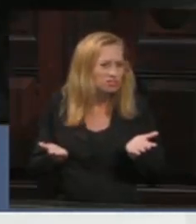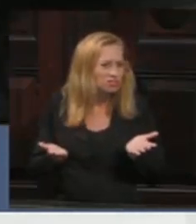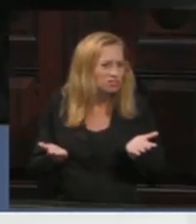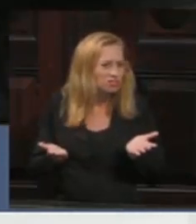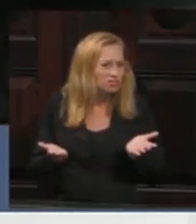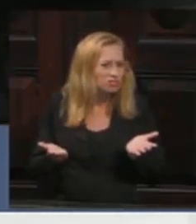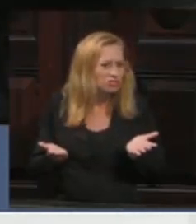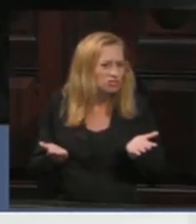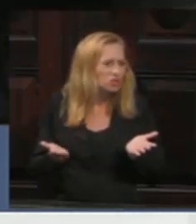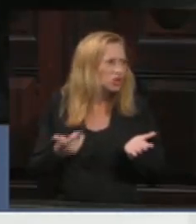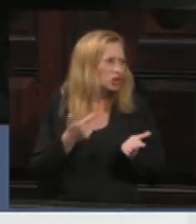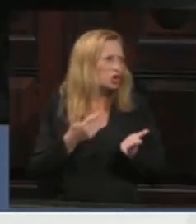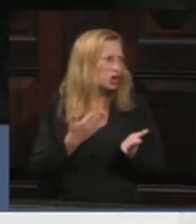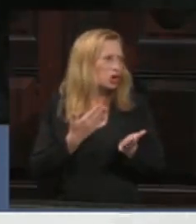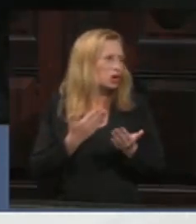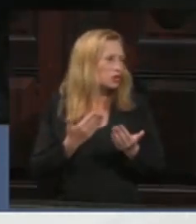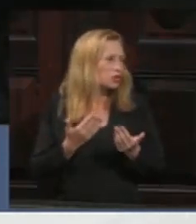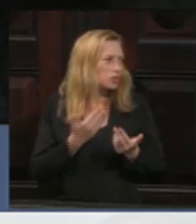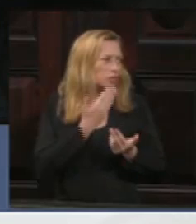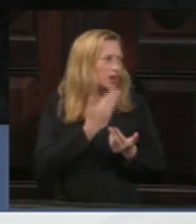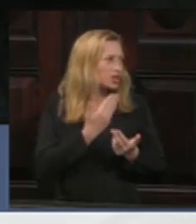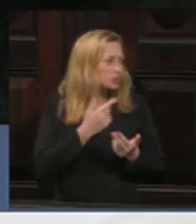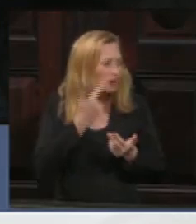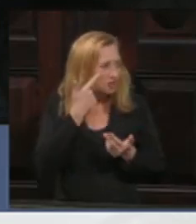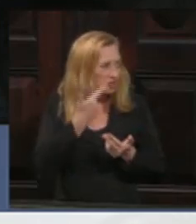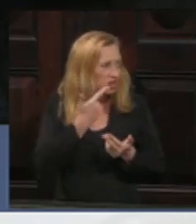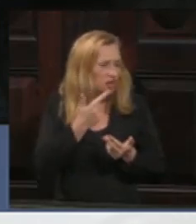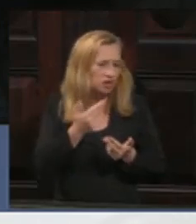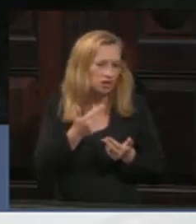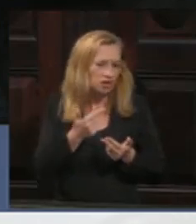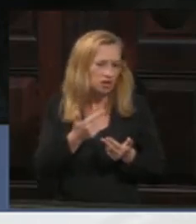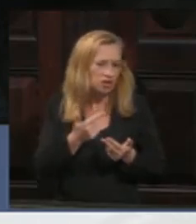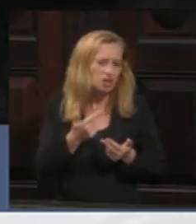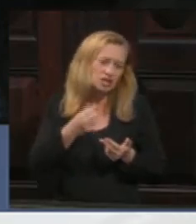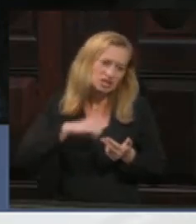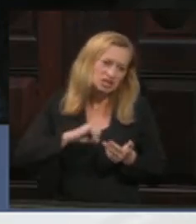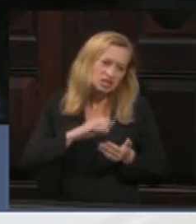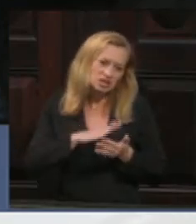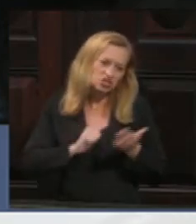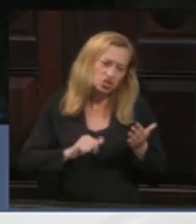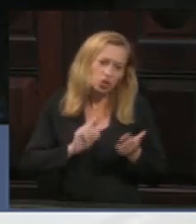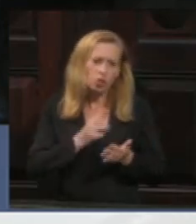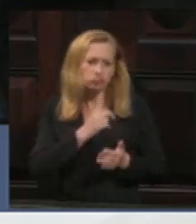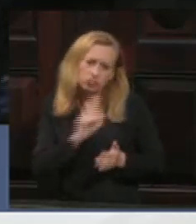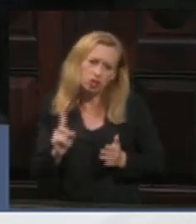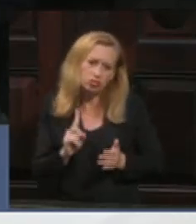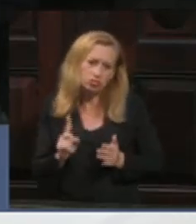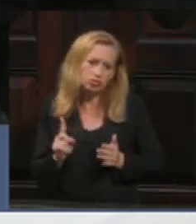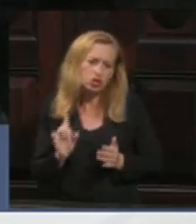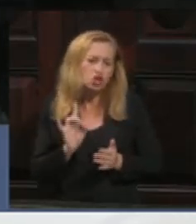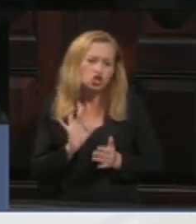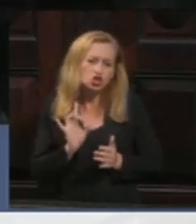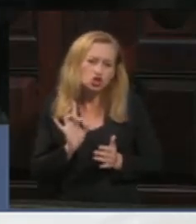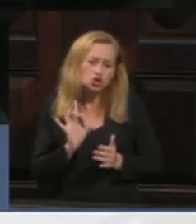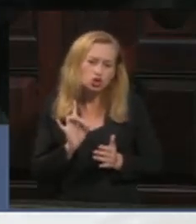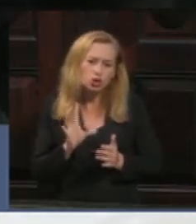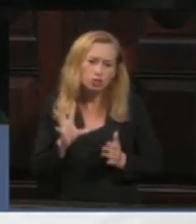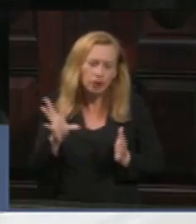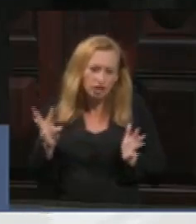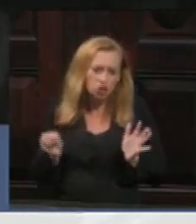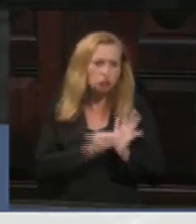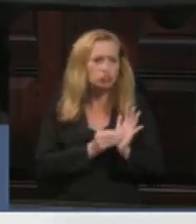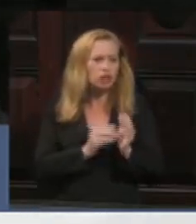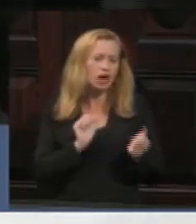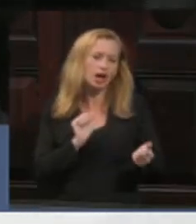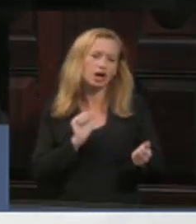Instante, por favor. Depois verifica. Pode ir continuando, a gente verifica se saiu ou não da pauta. Que era só para colocar as